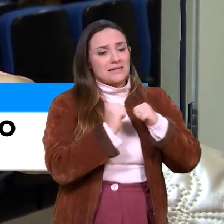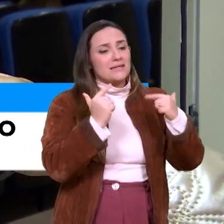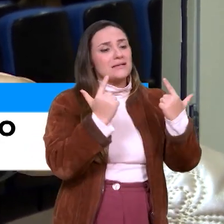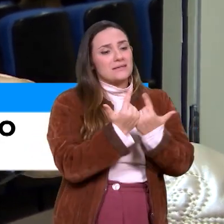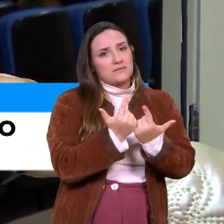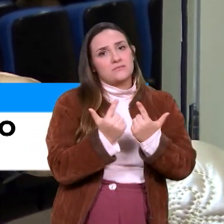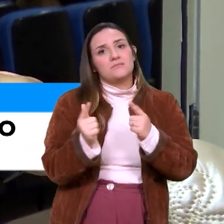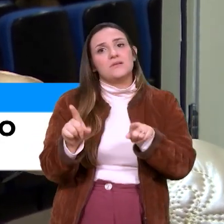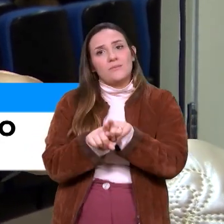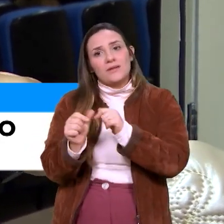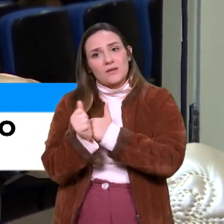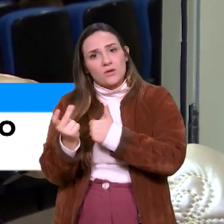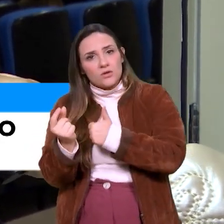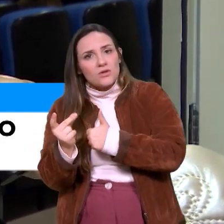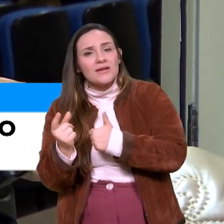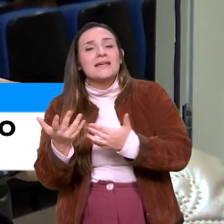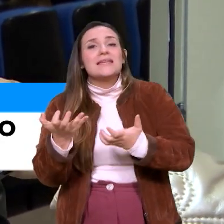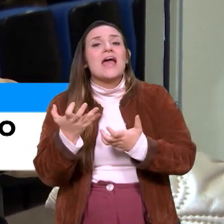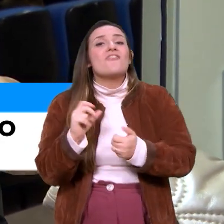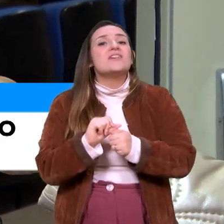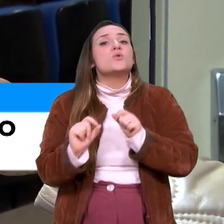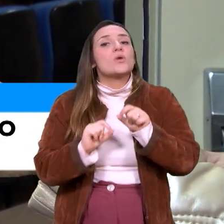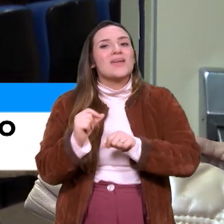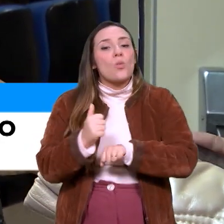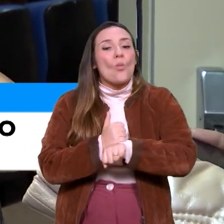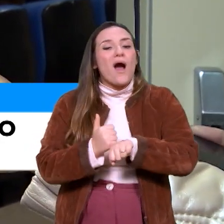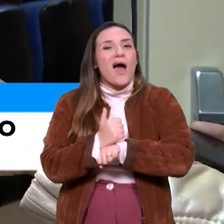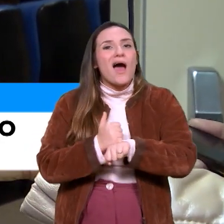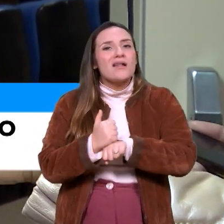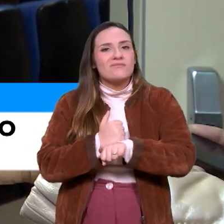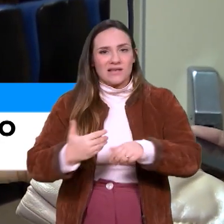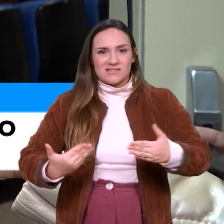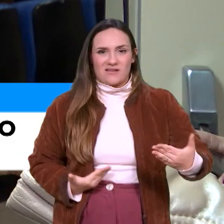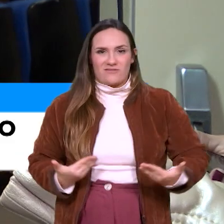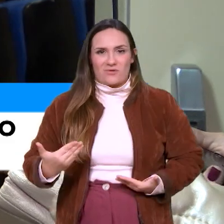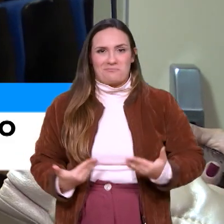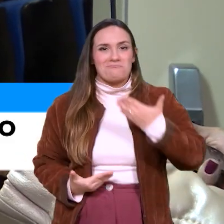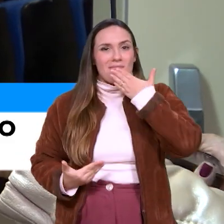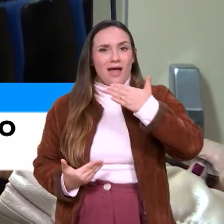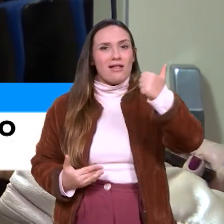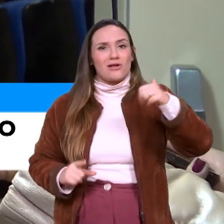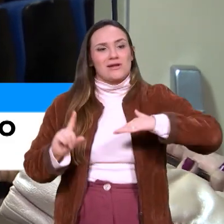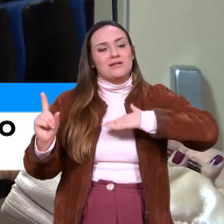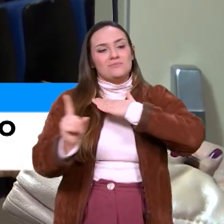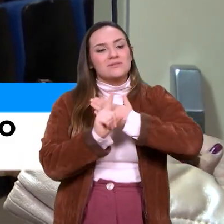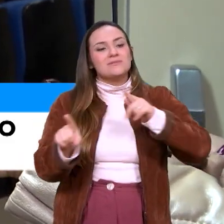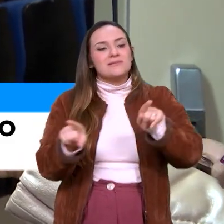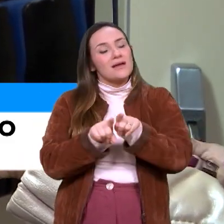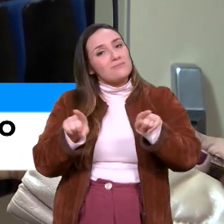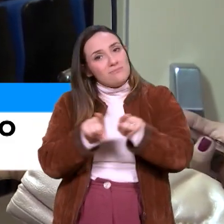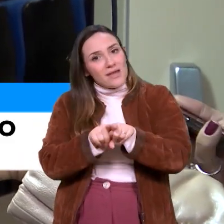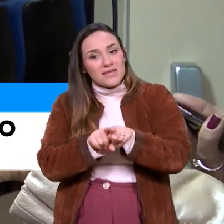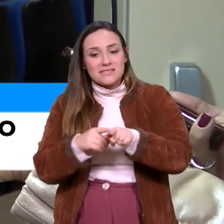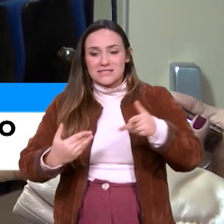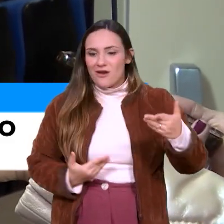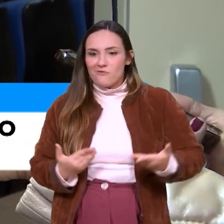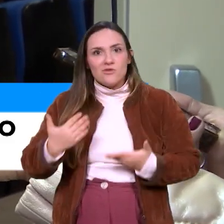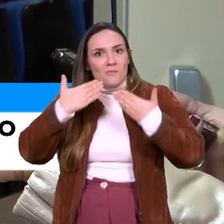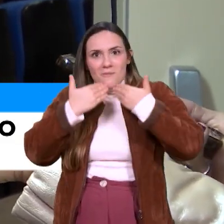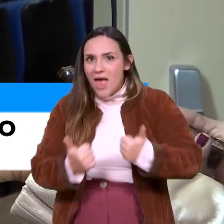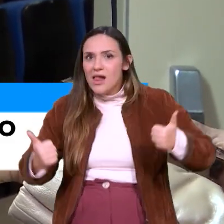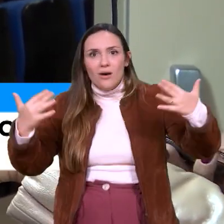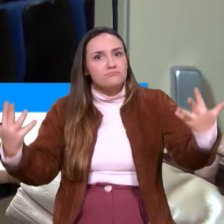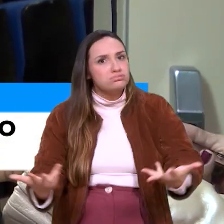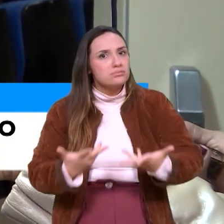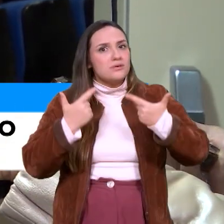cumprem um papel de realmente formar, qualificar os seus servidores para, com certeza, melhor atender e melhor